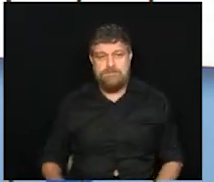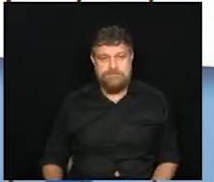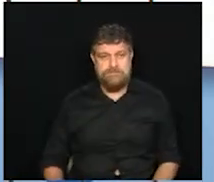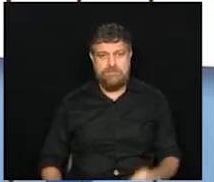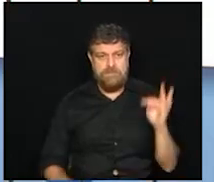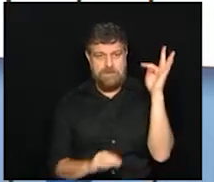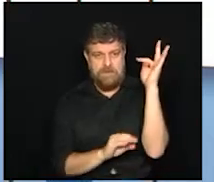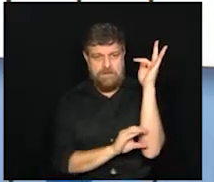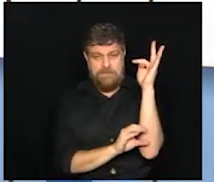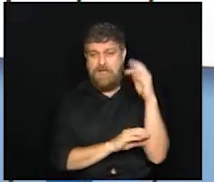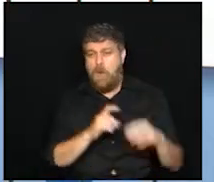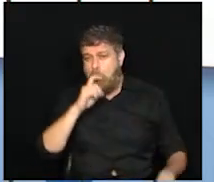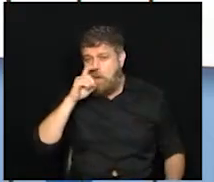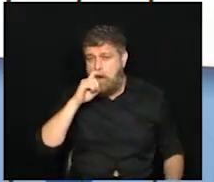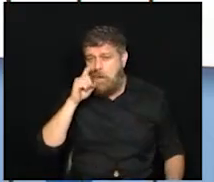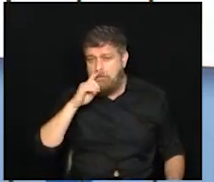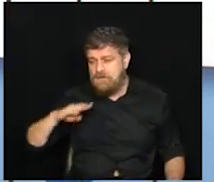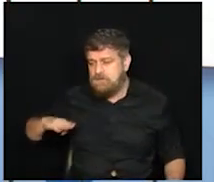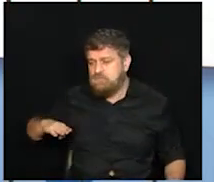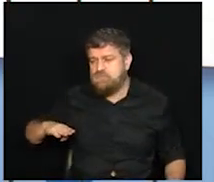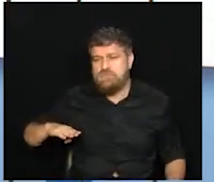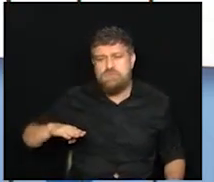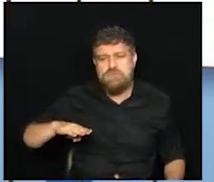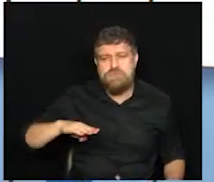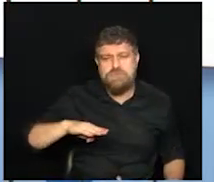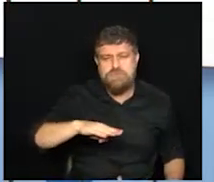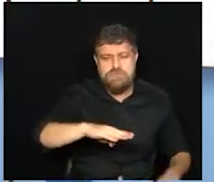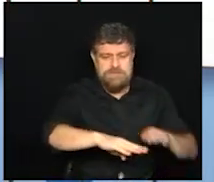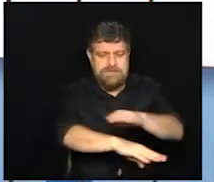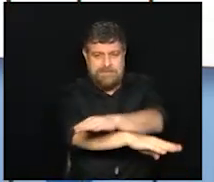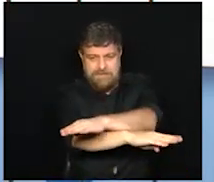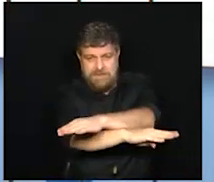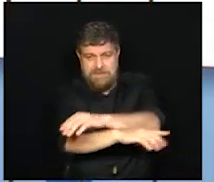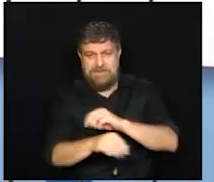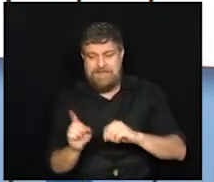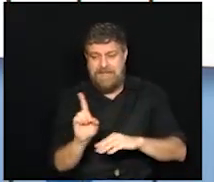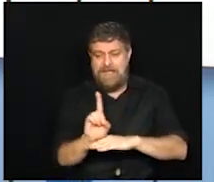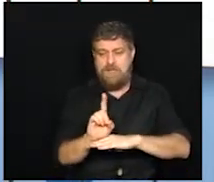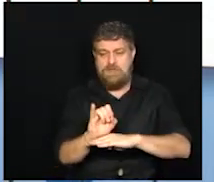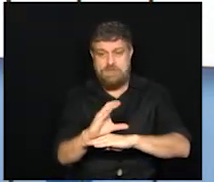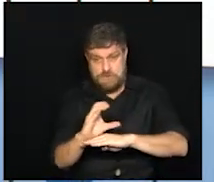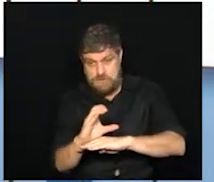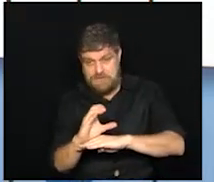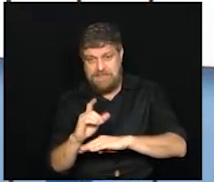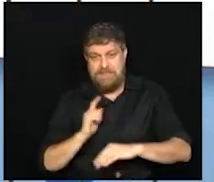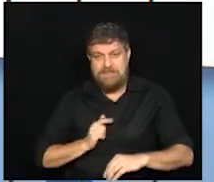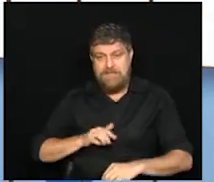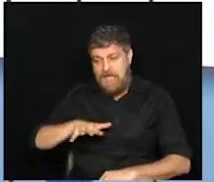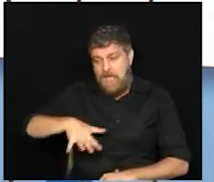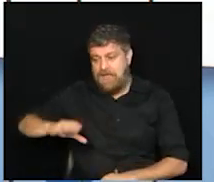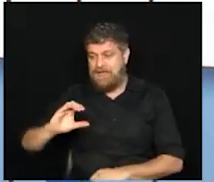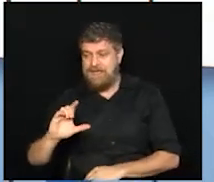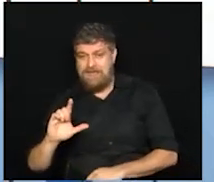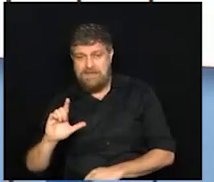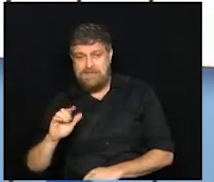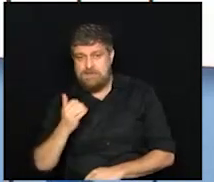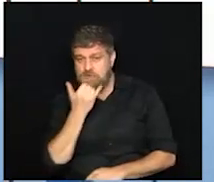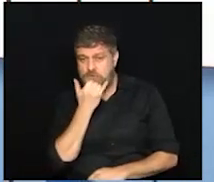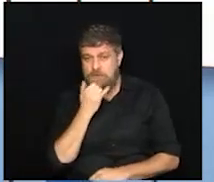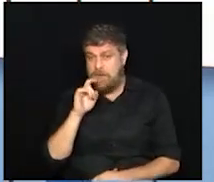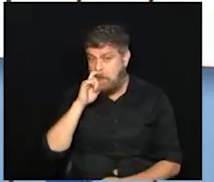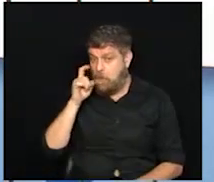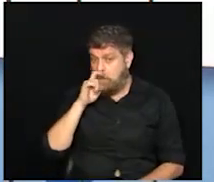e continua pela Camusim para ir ali em direção aos diques. Quem mora no distrito do Campo Grande, do Ouro